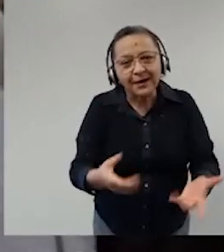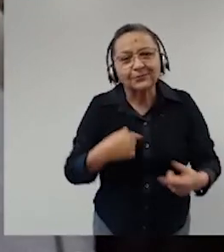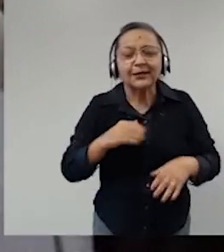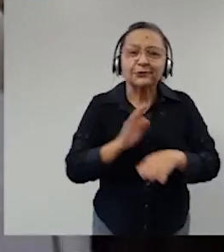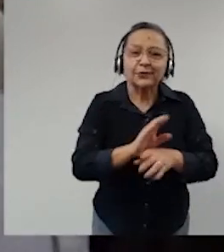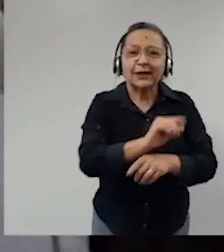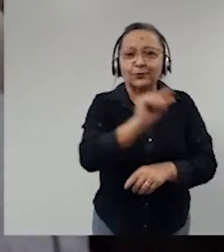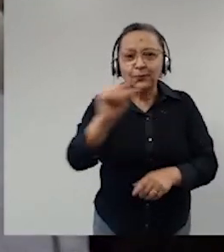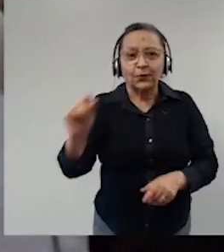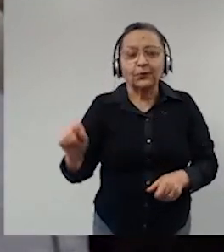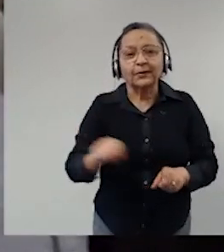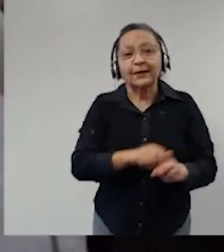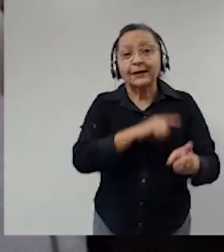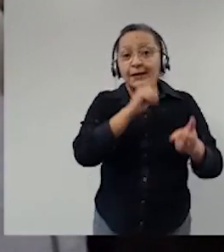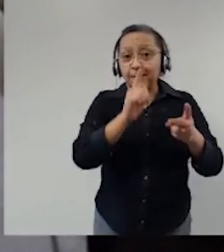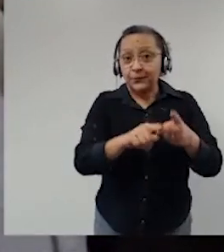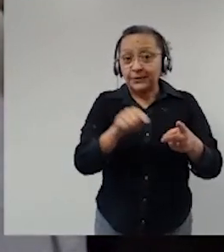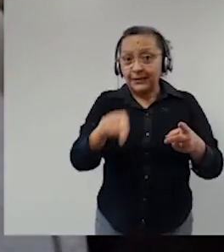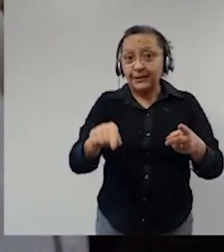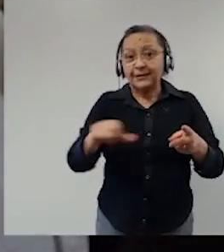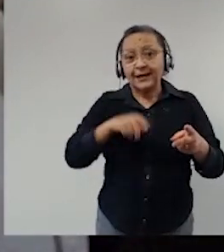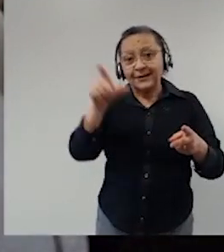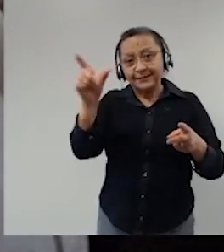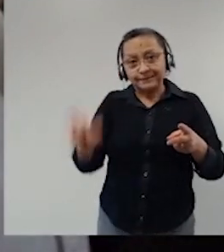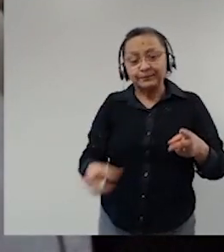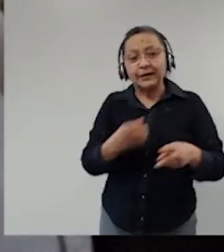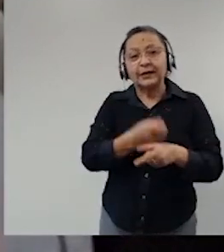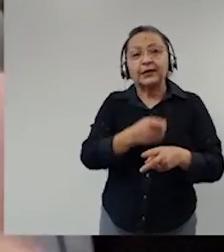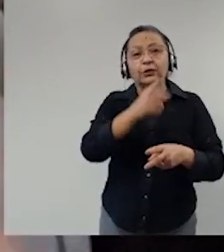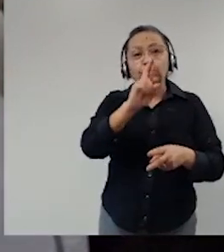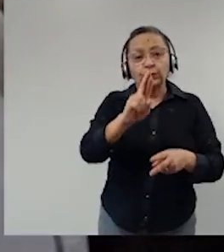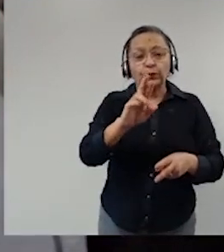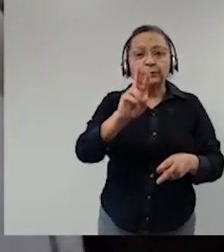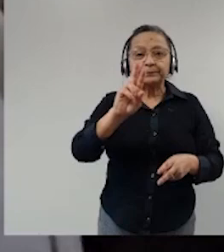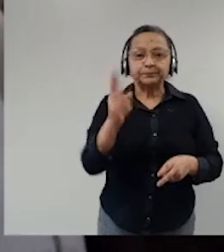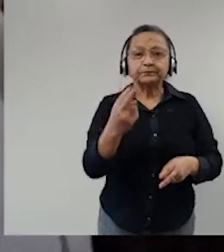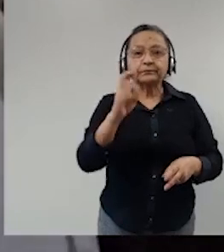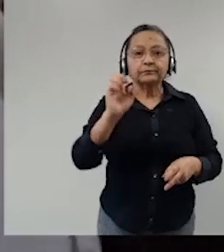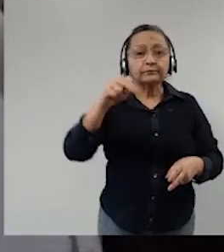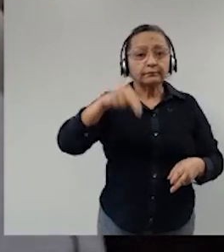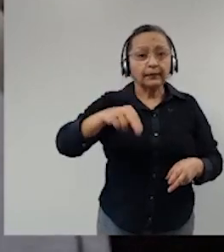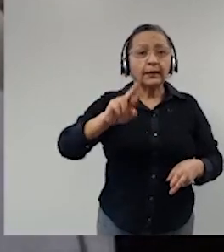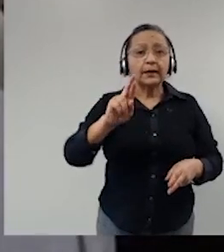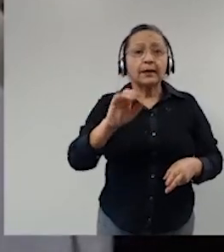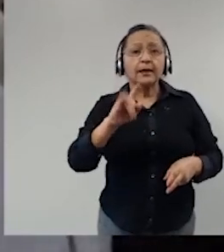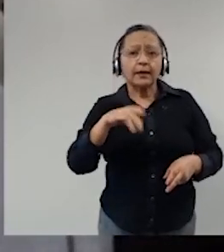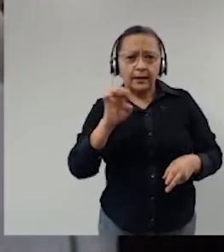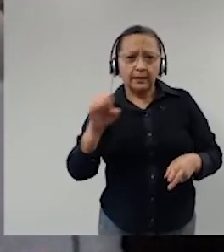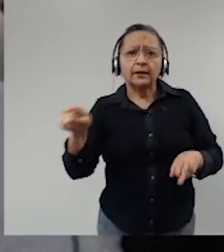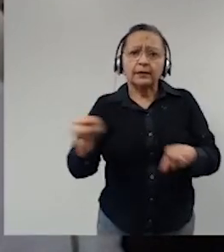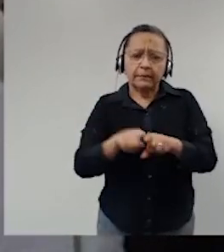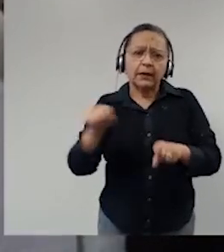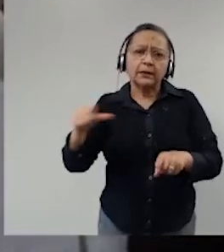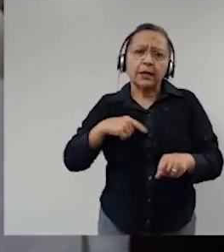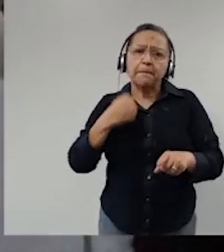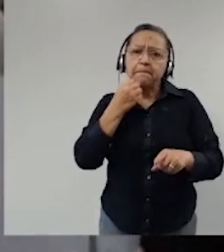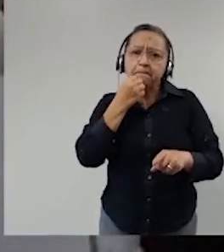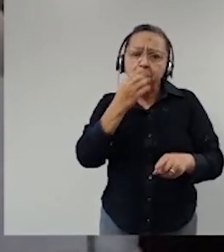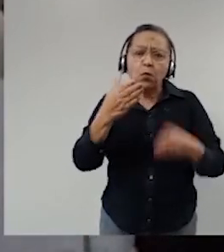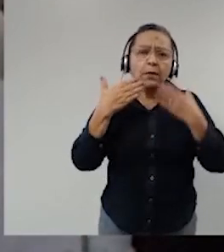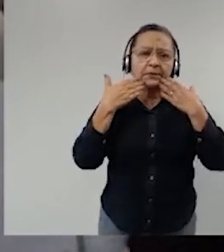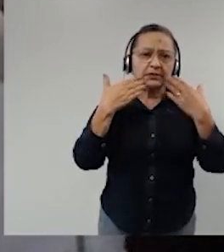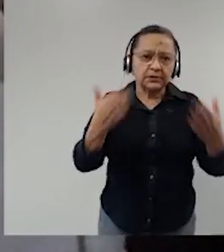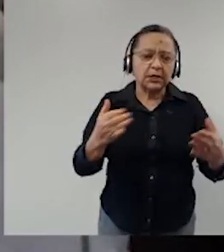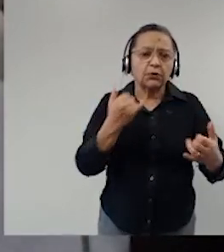Henrique, né, com certeza trarão informações mais úteis do que essas que eu